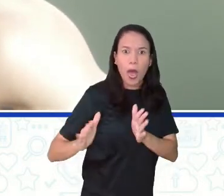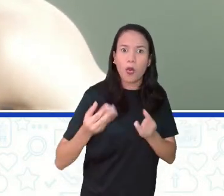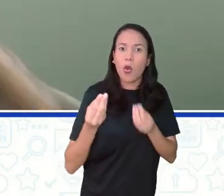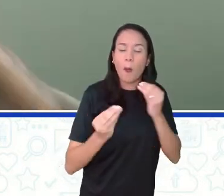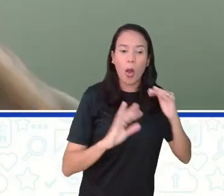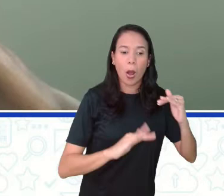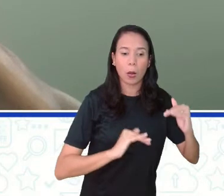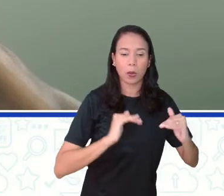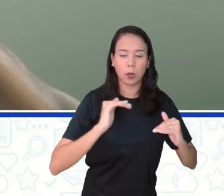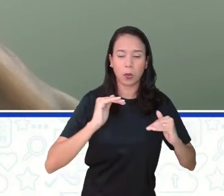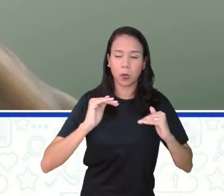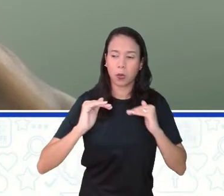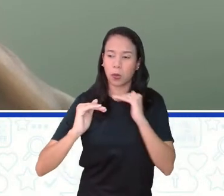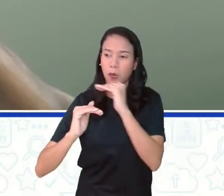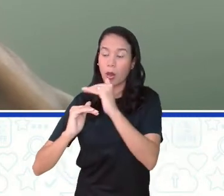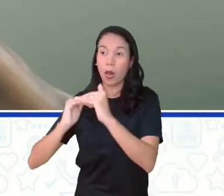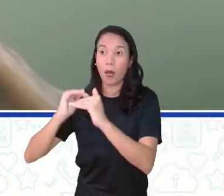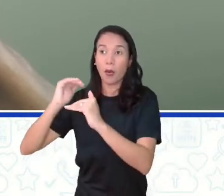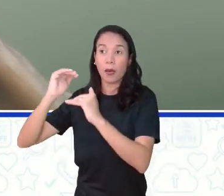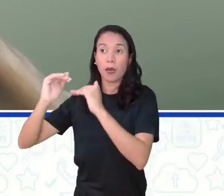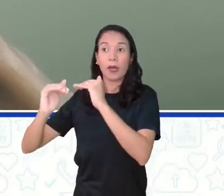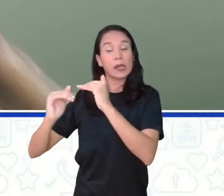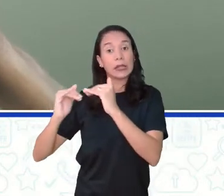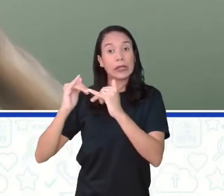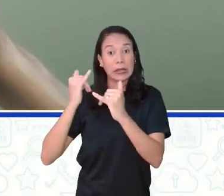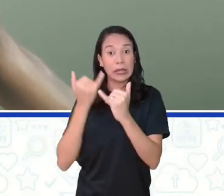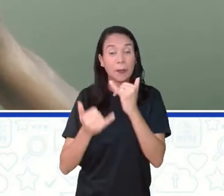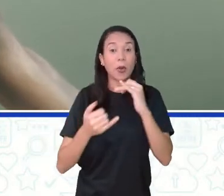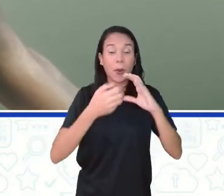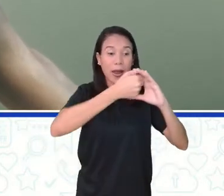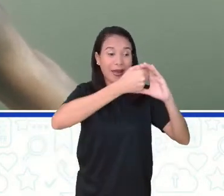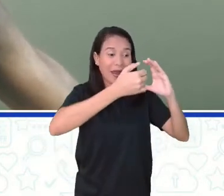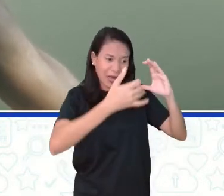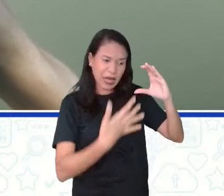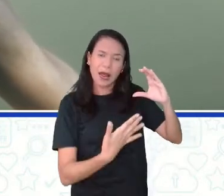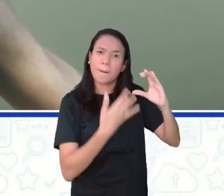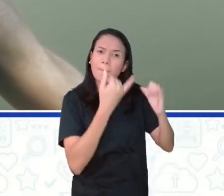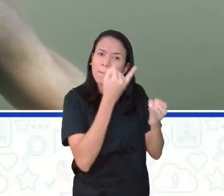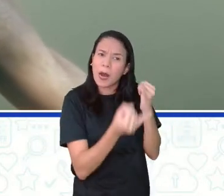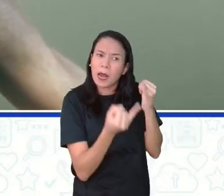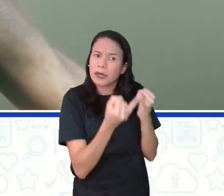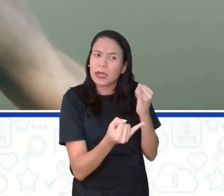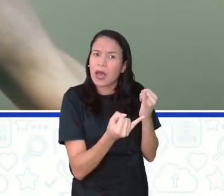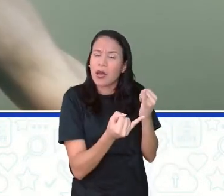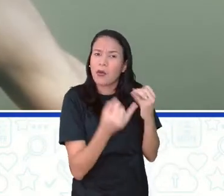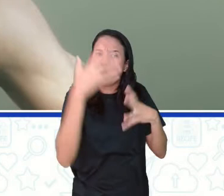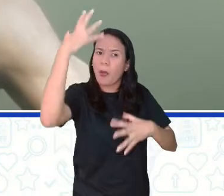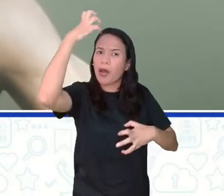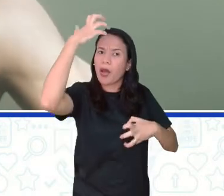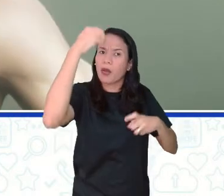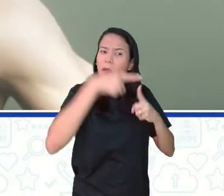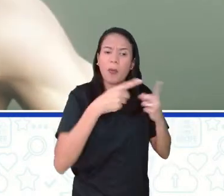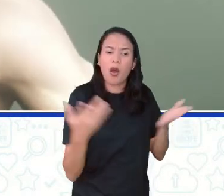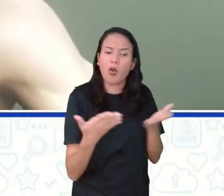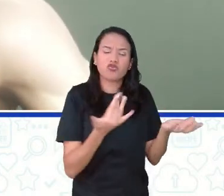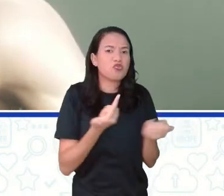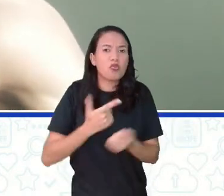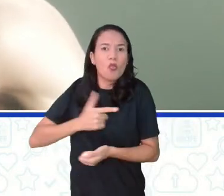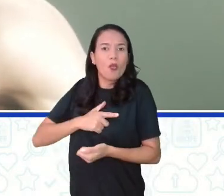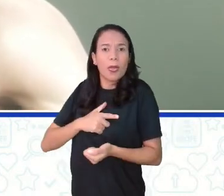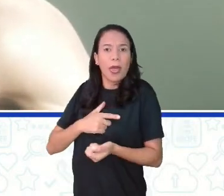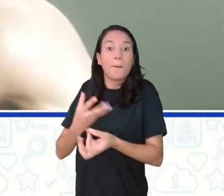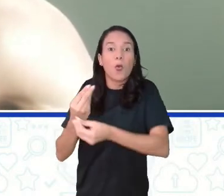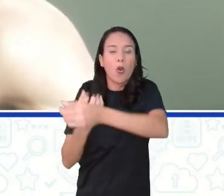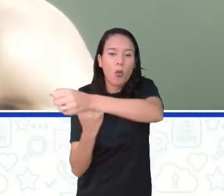O homem primitivo, que tinha algumas características que nós não temos mais. A presença de muito pelo